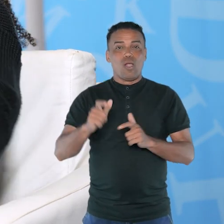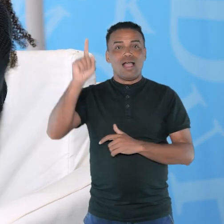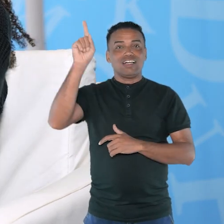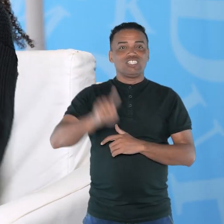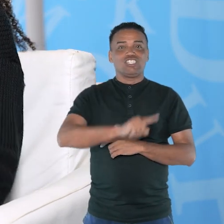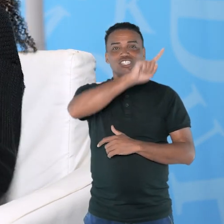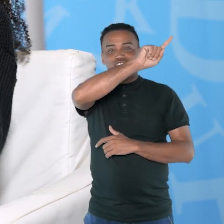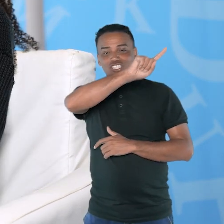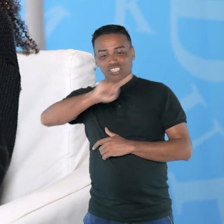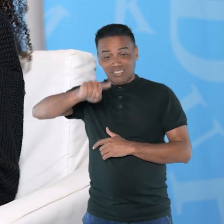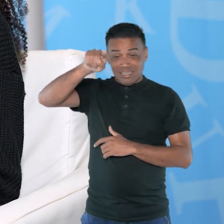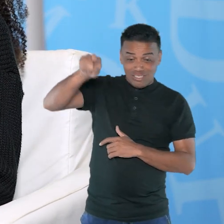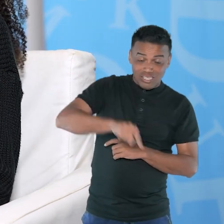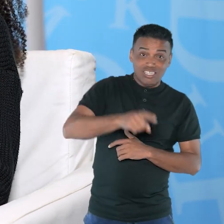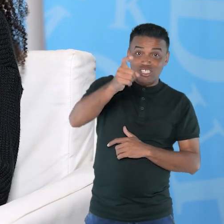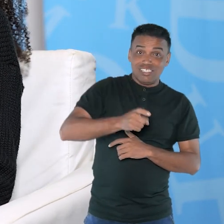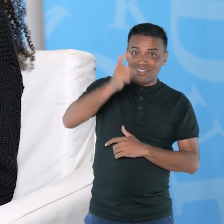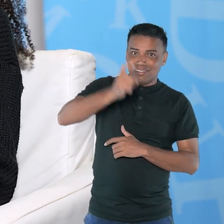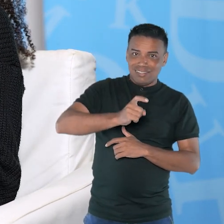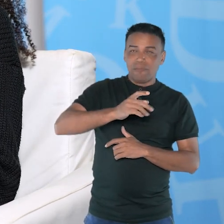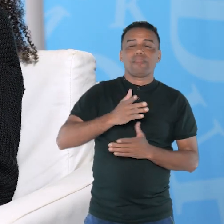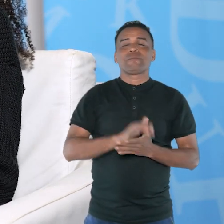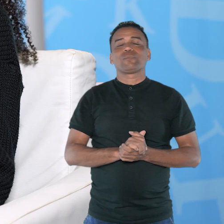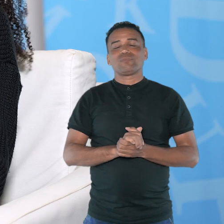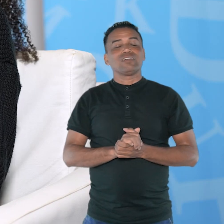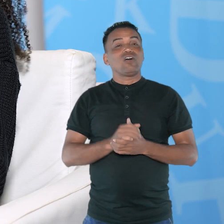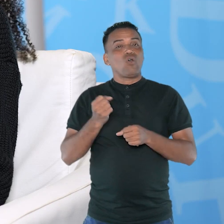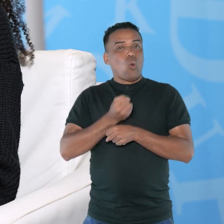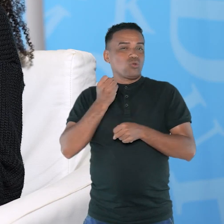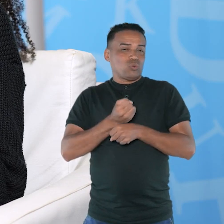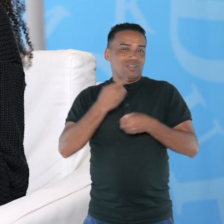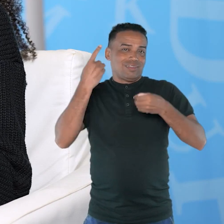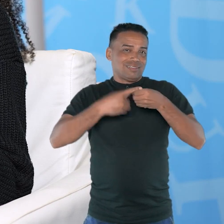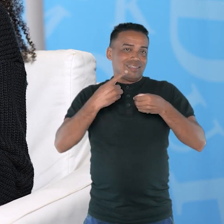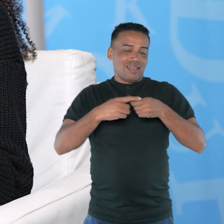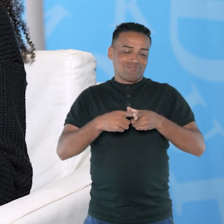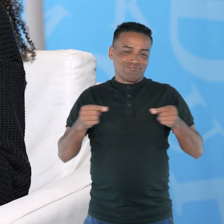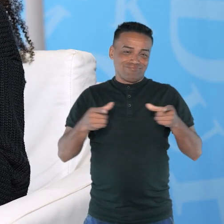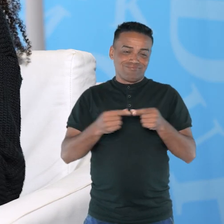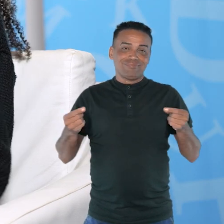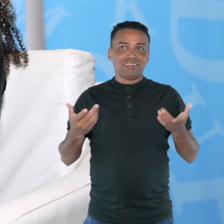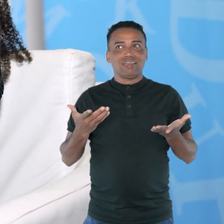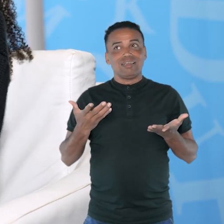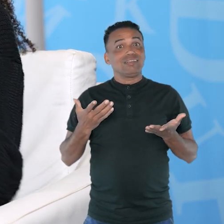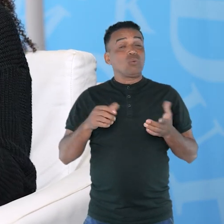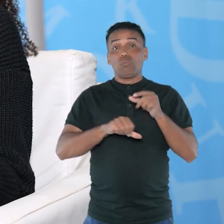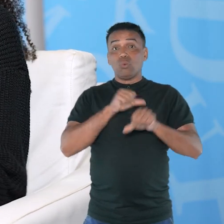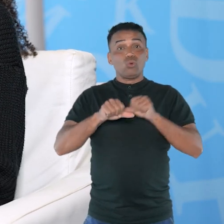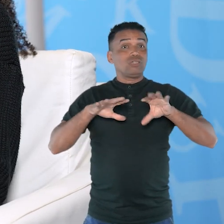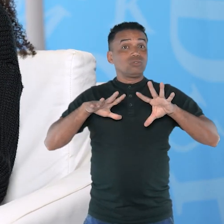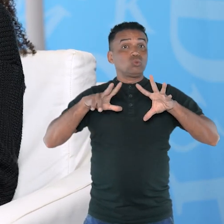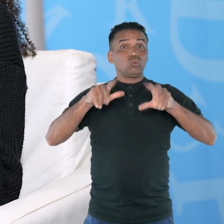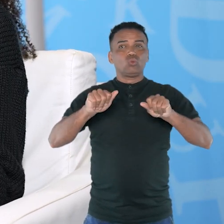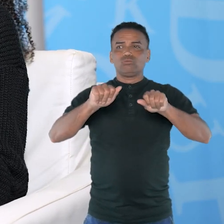lá, aquele eixo que foi construir a cidade. Mas ali você muda tudo, a